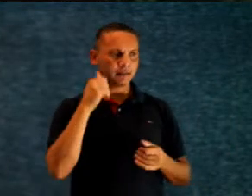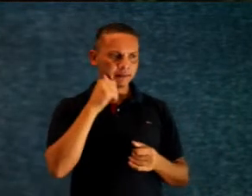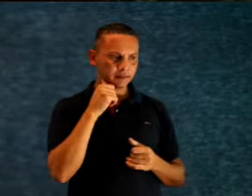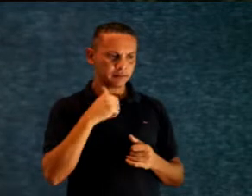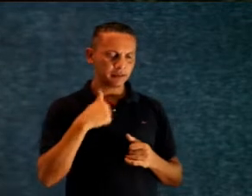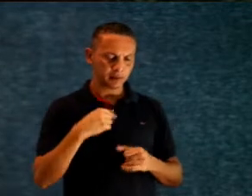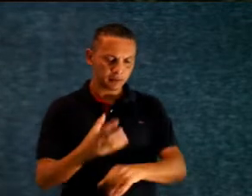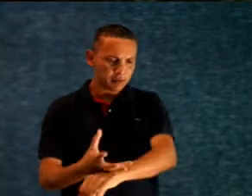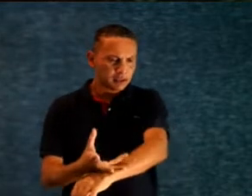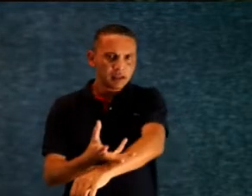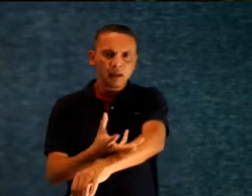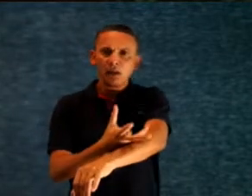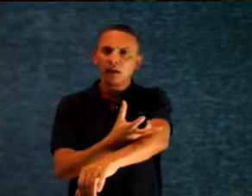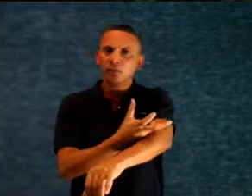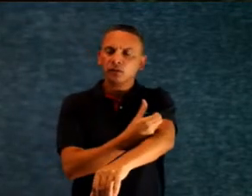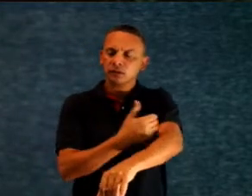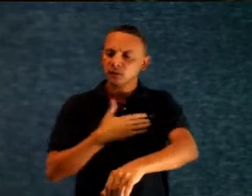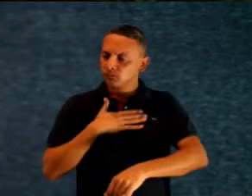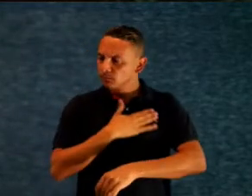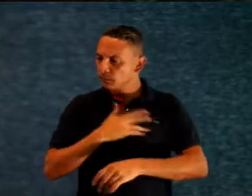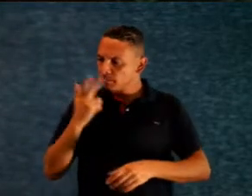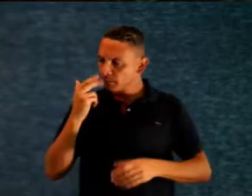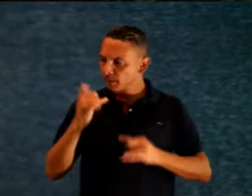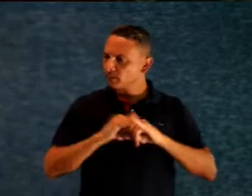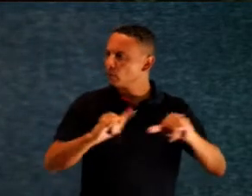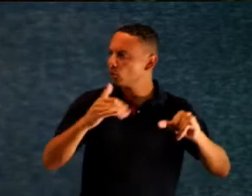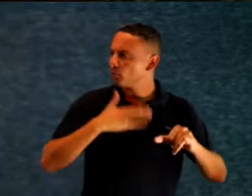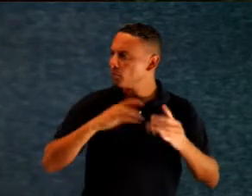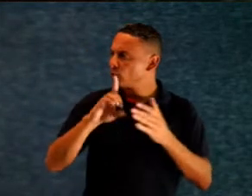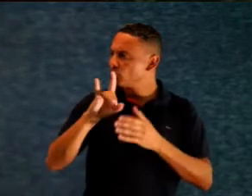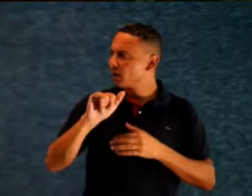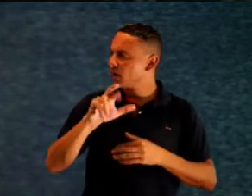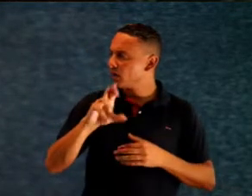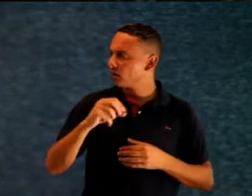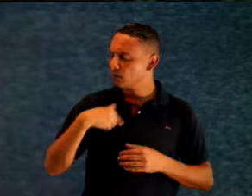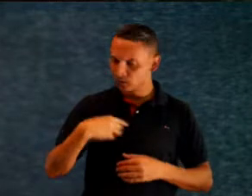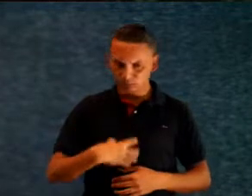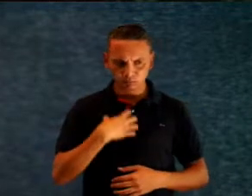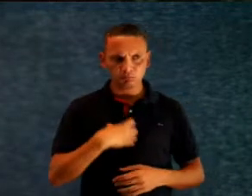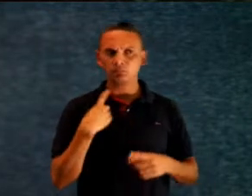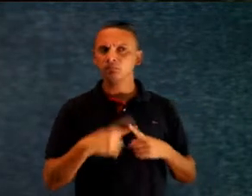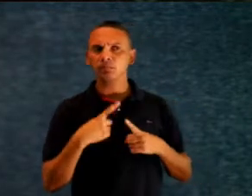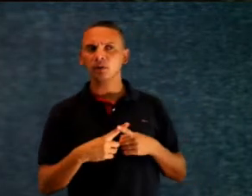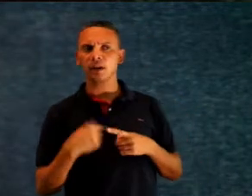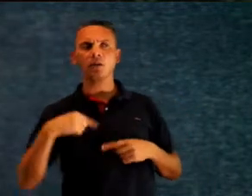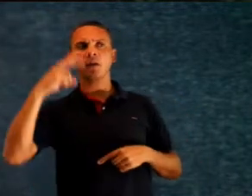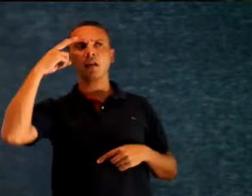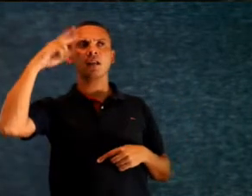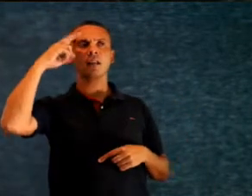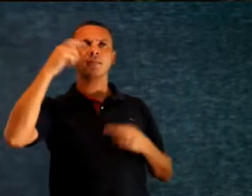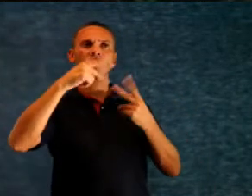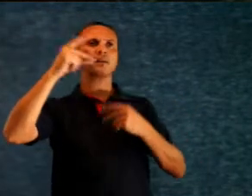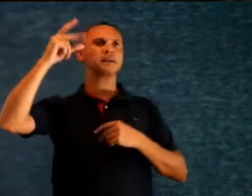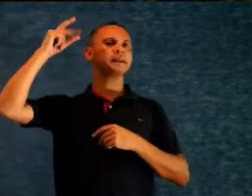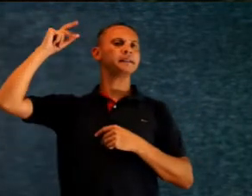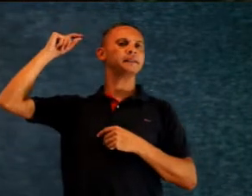uma emoção delicadíssima, por que haveria de se aborrecer agora, se eu me pusesse a lembrar episódios